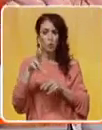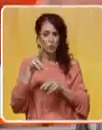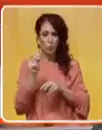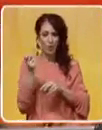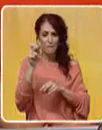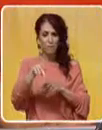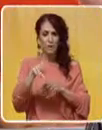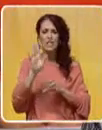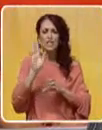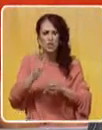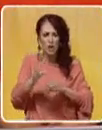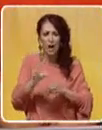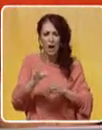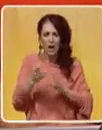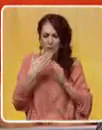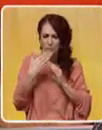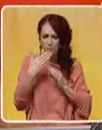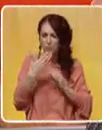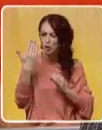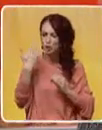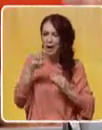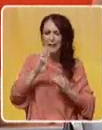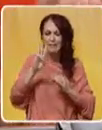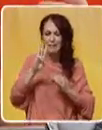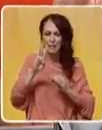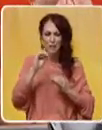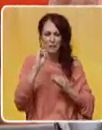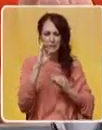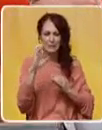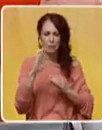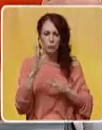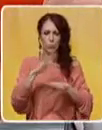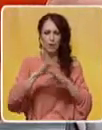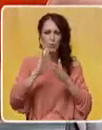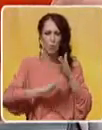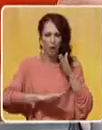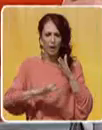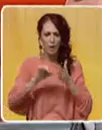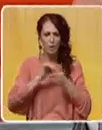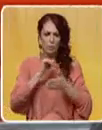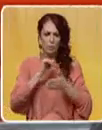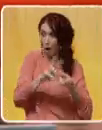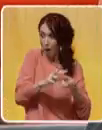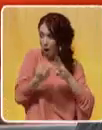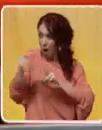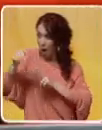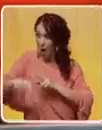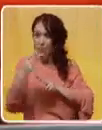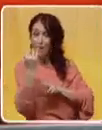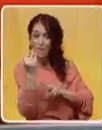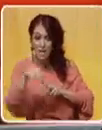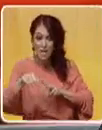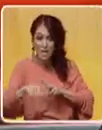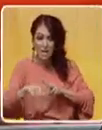pois não fui à si sim quando foi uma vez sim a falar sobre um colega infelizmente que nos tinha deixado mas pensar que já